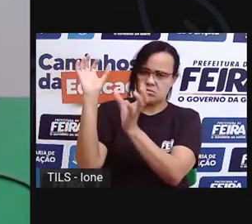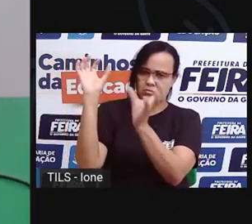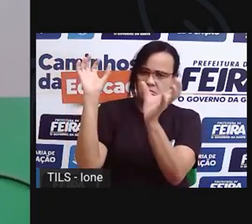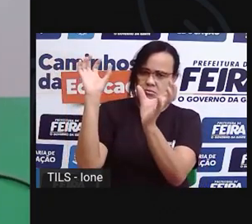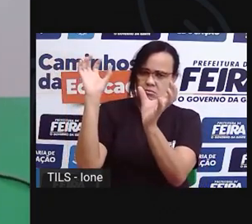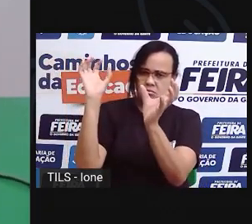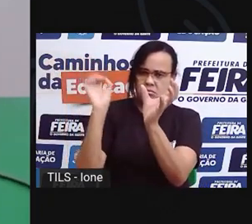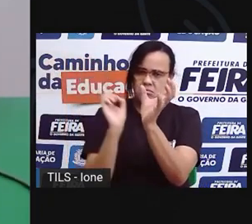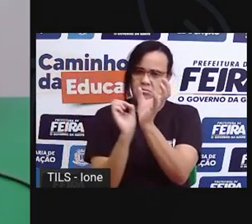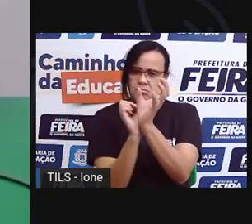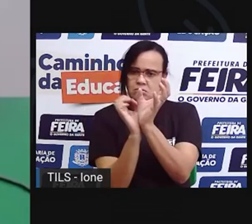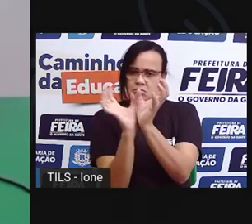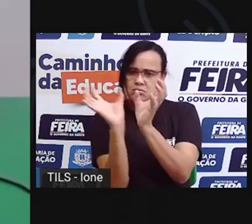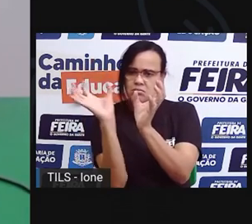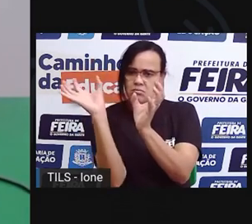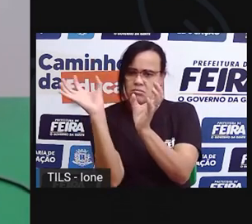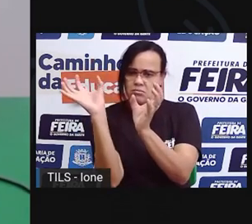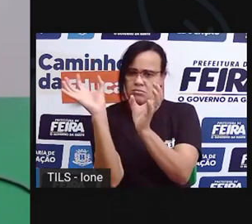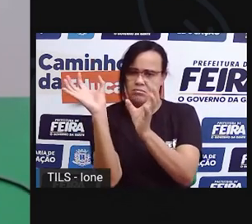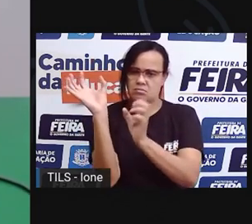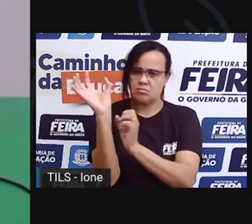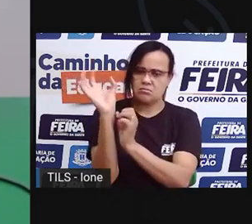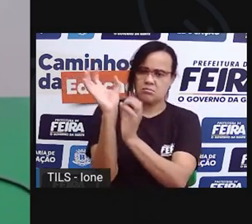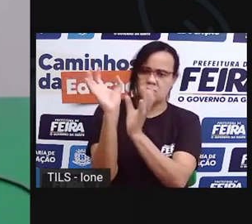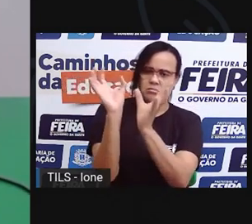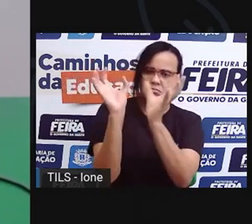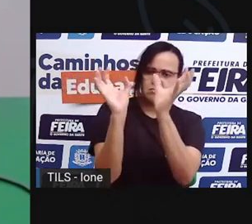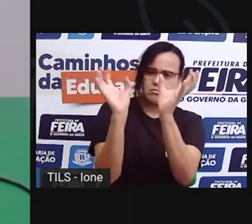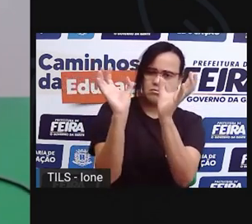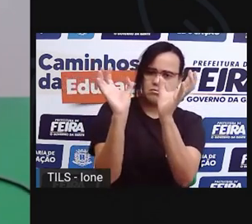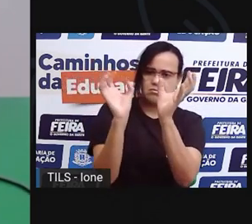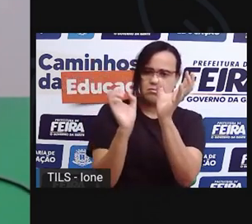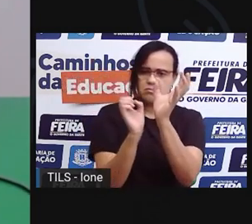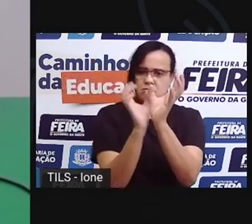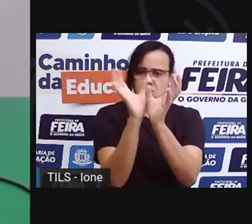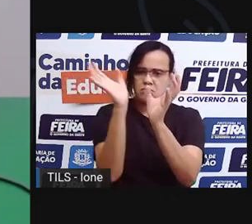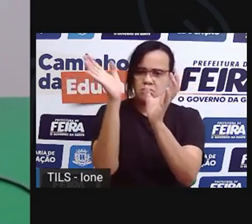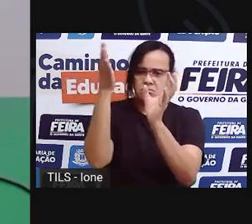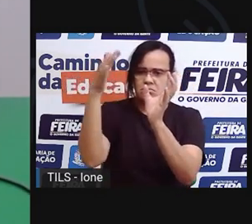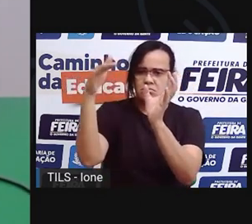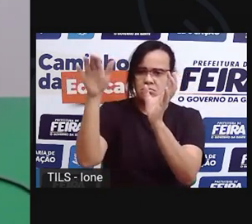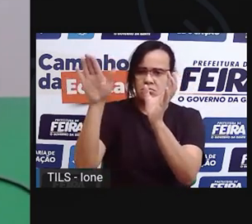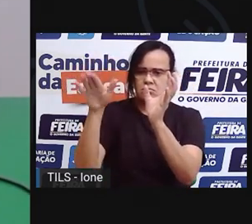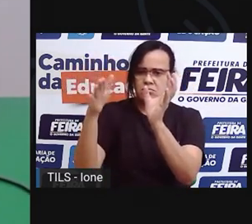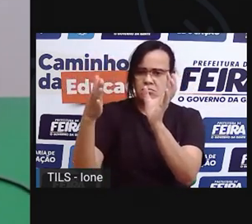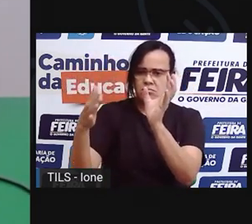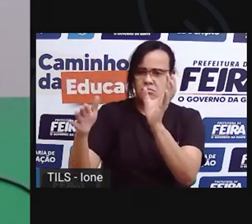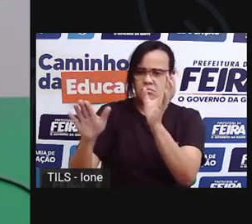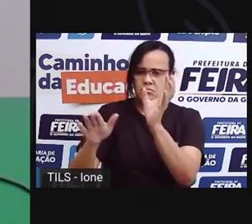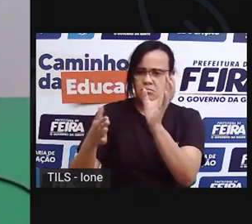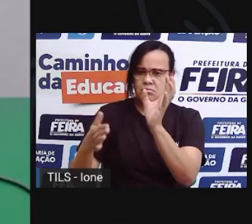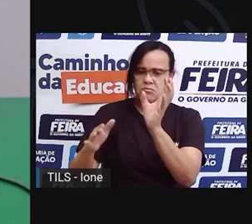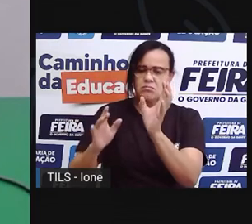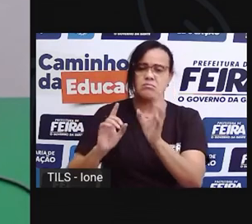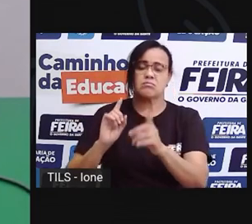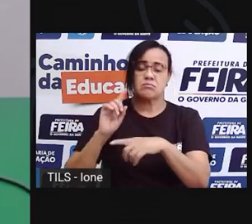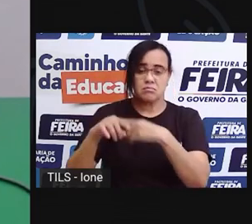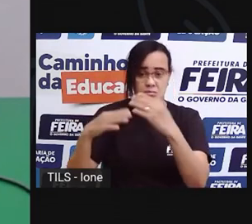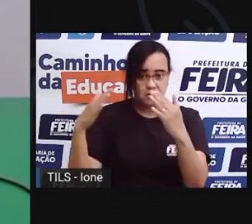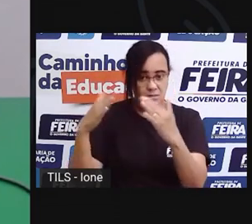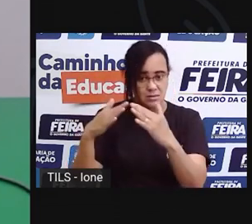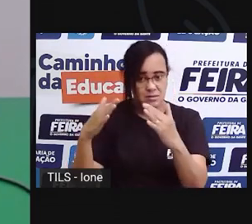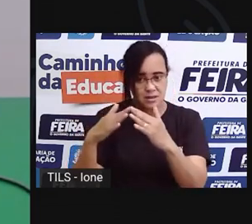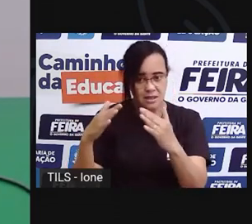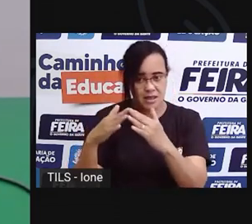Deixa eu prender aqui, ficar mais fácil. Em casa, você pinta uma parte,